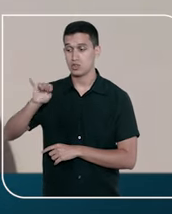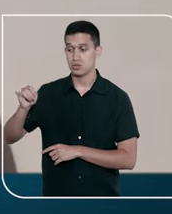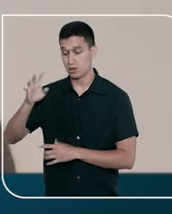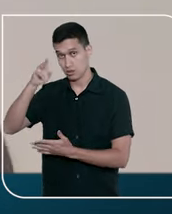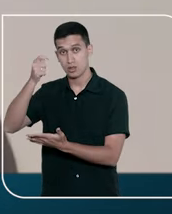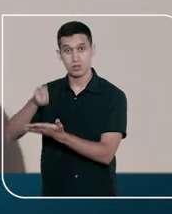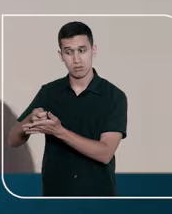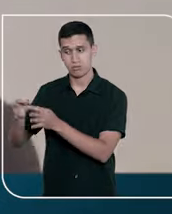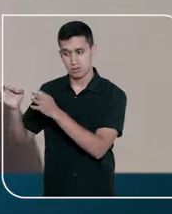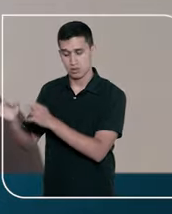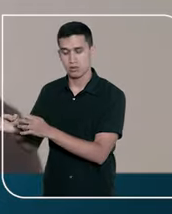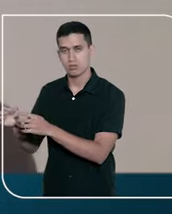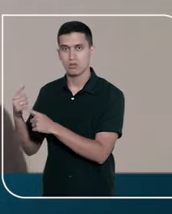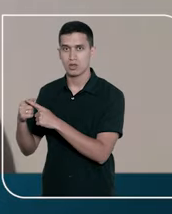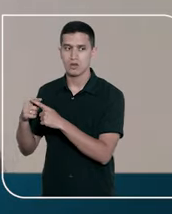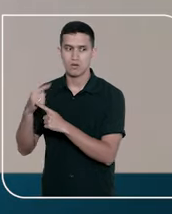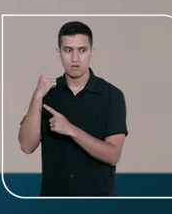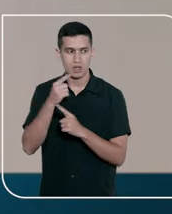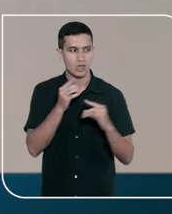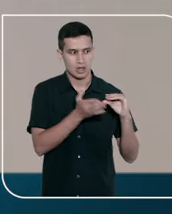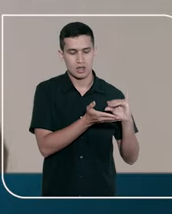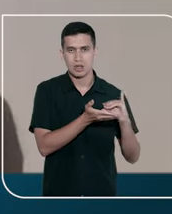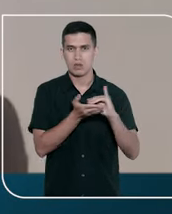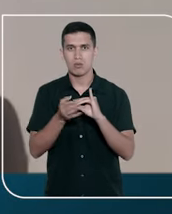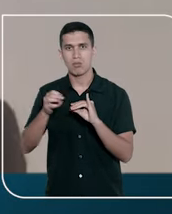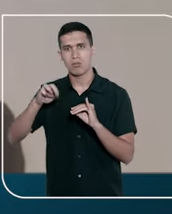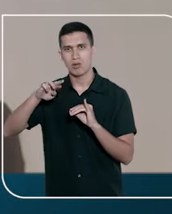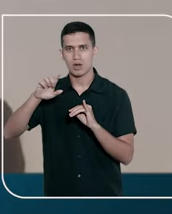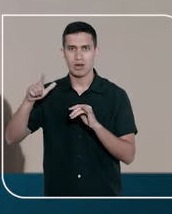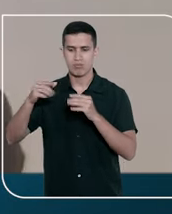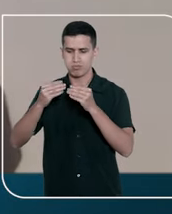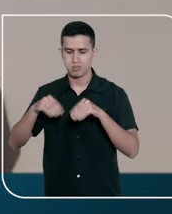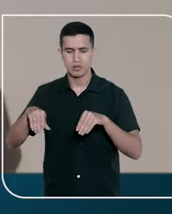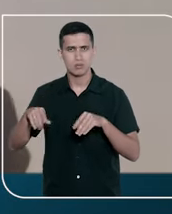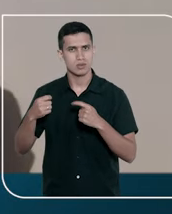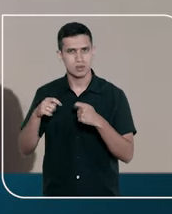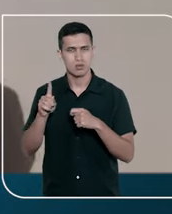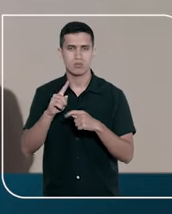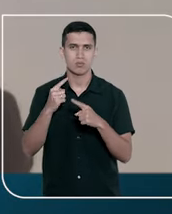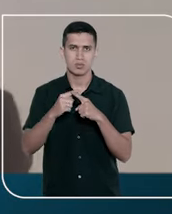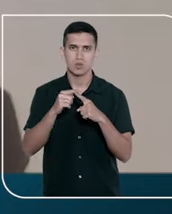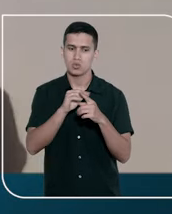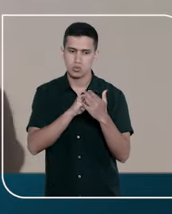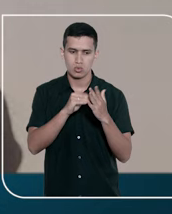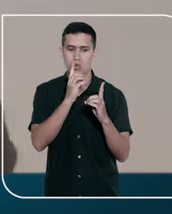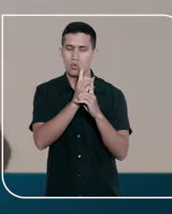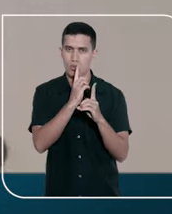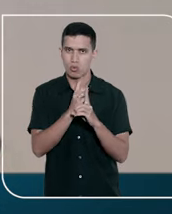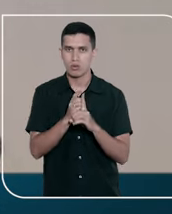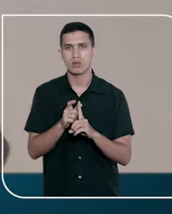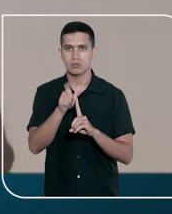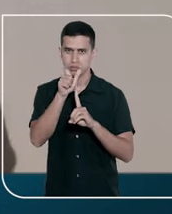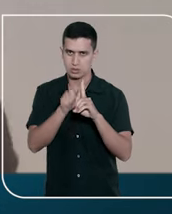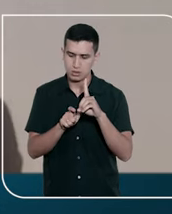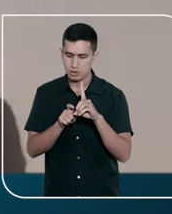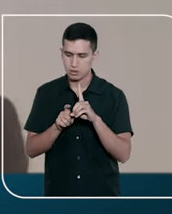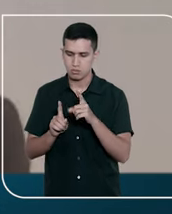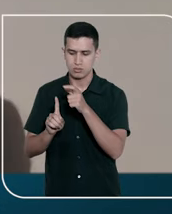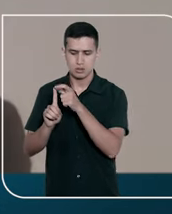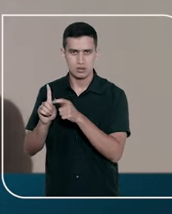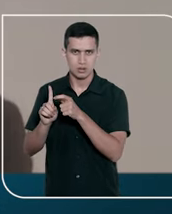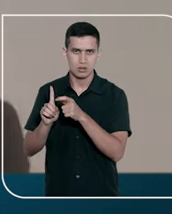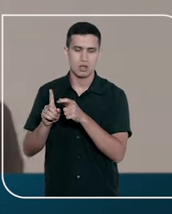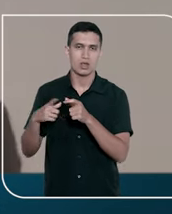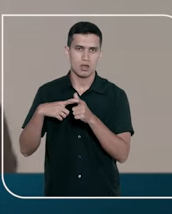indenização por dano moral à efetiva prova do dano que deve ser, do dano à personalidade, né? Esse é o verdadeiro dano